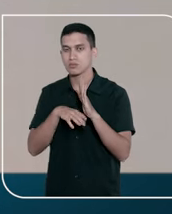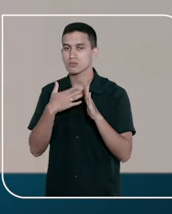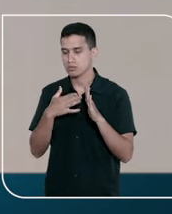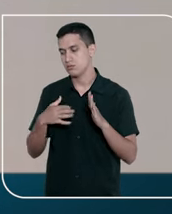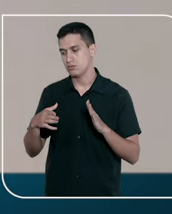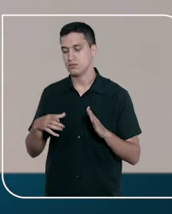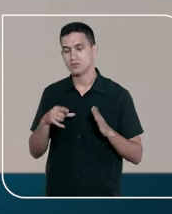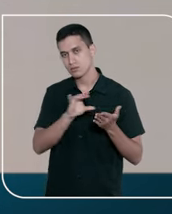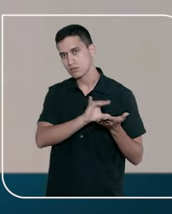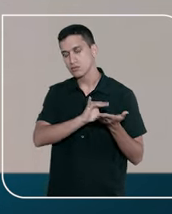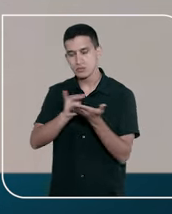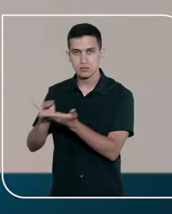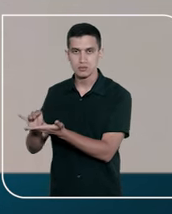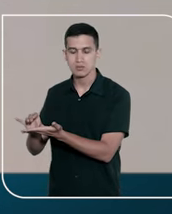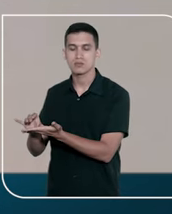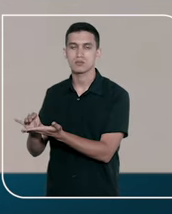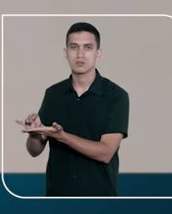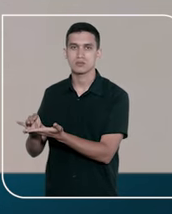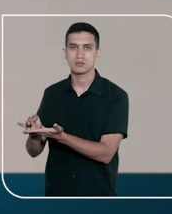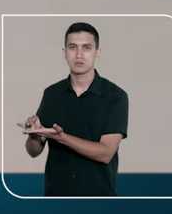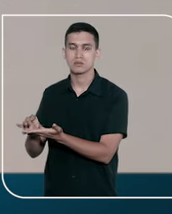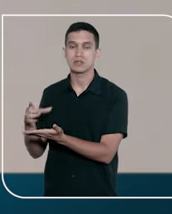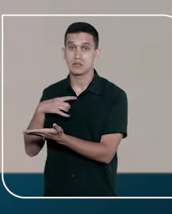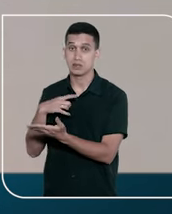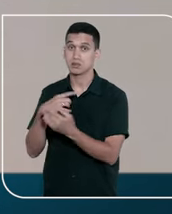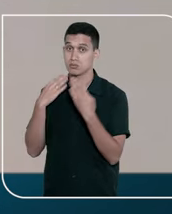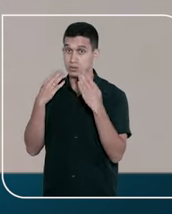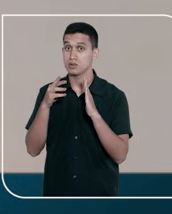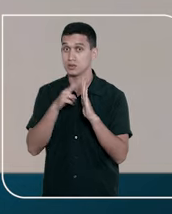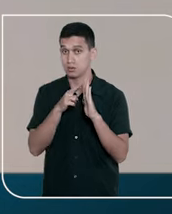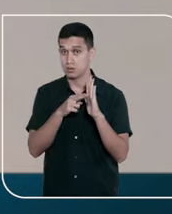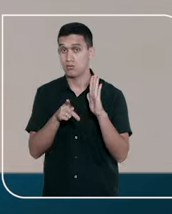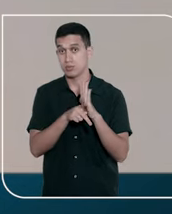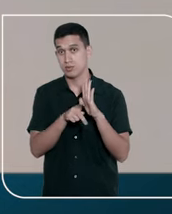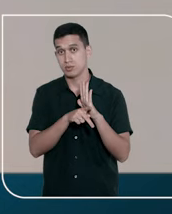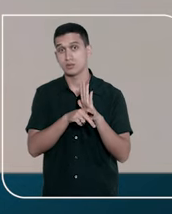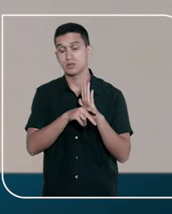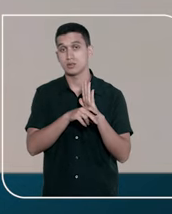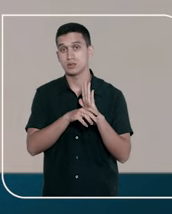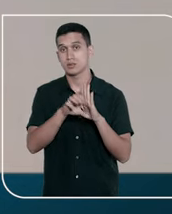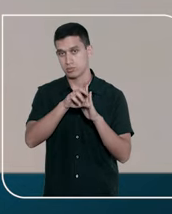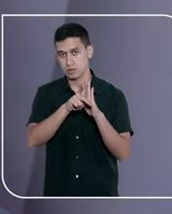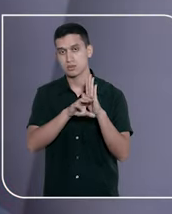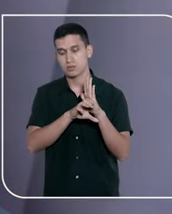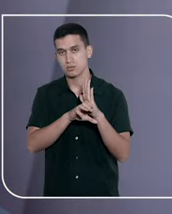resolve, a indenização é regida, né, pelo Código Civil.